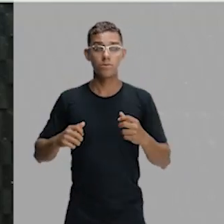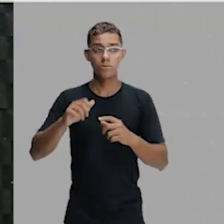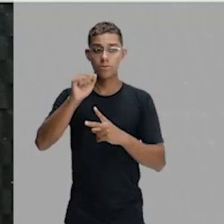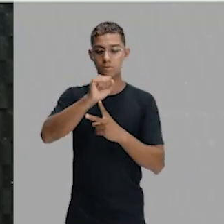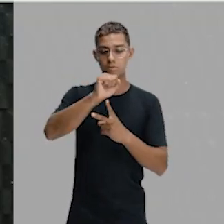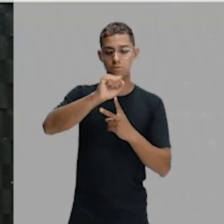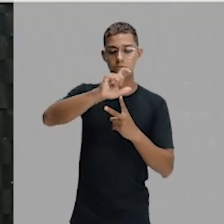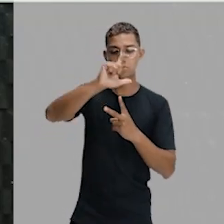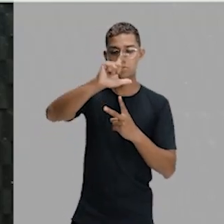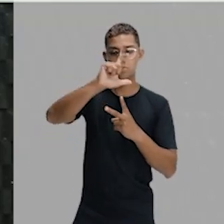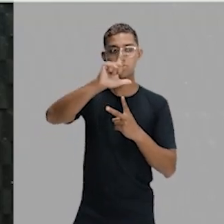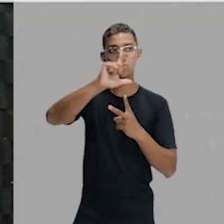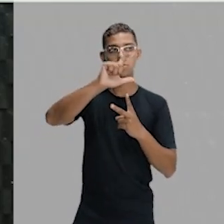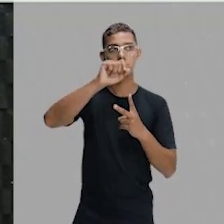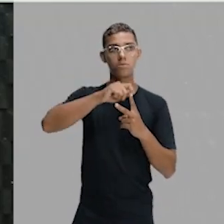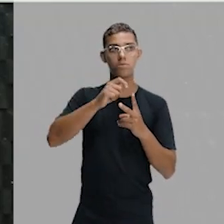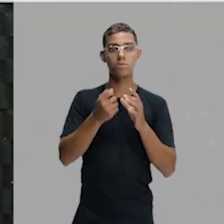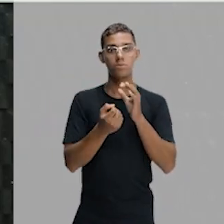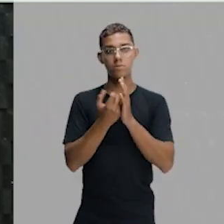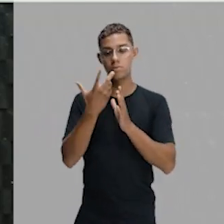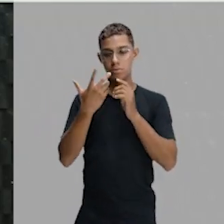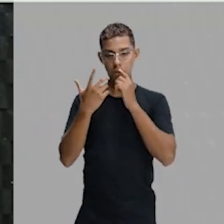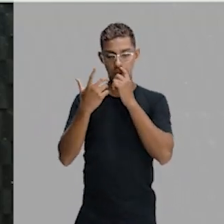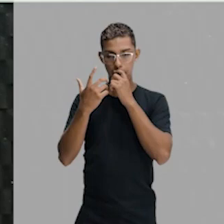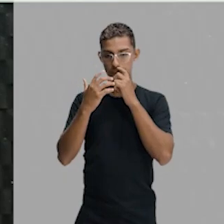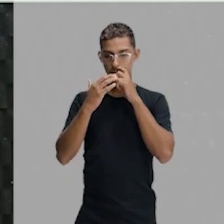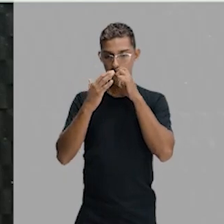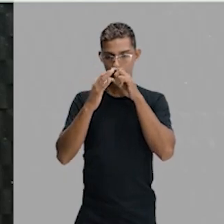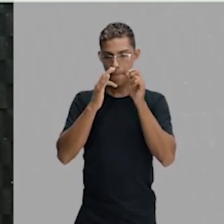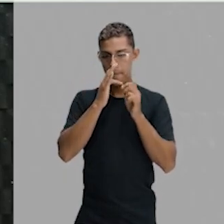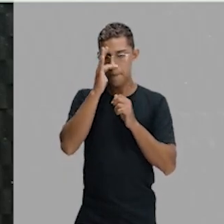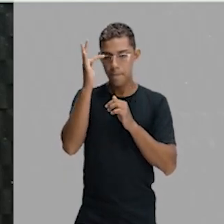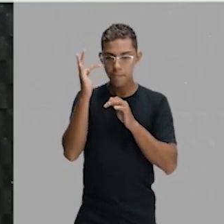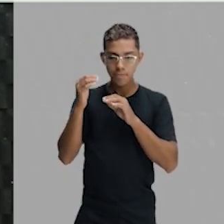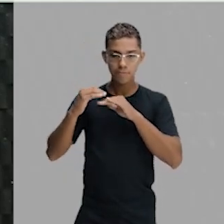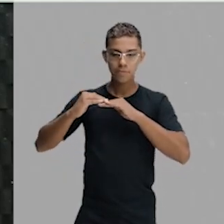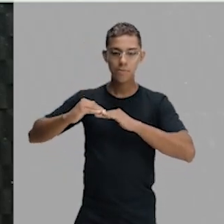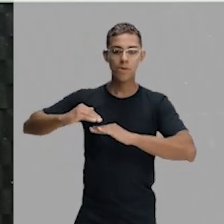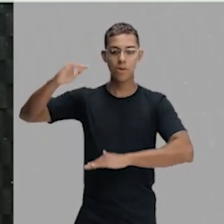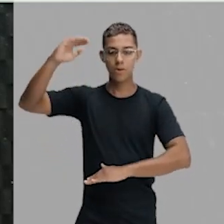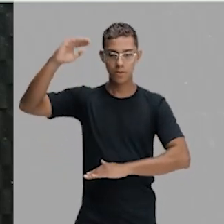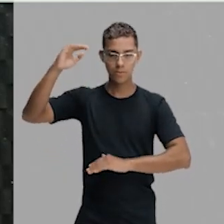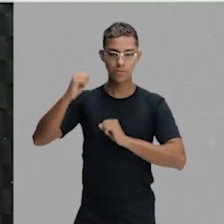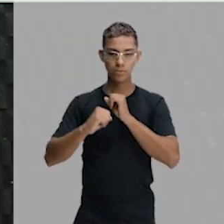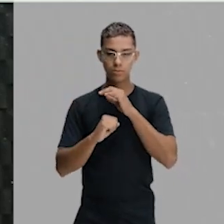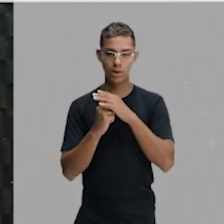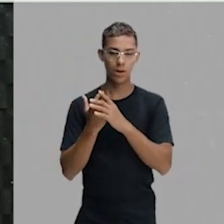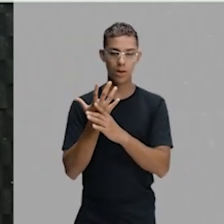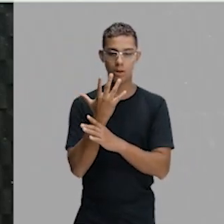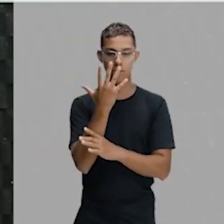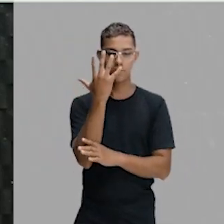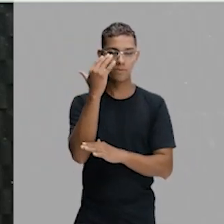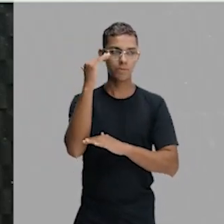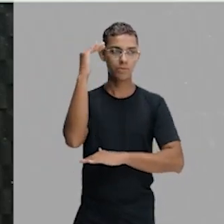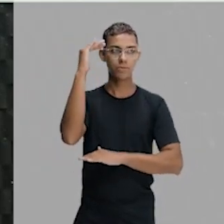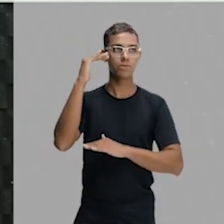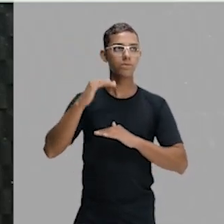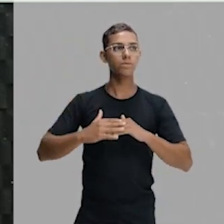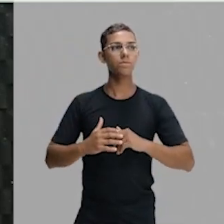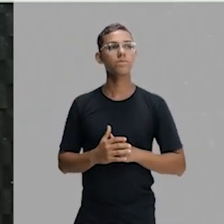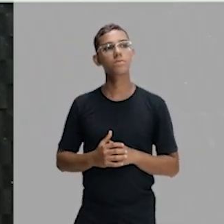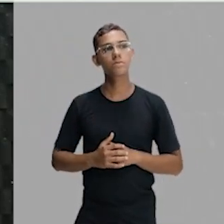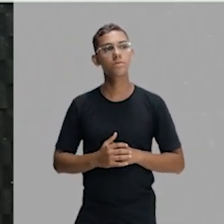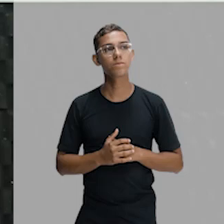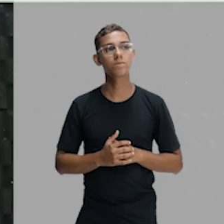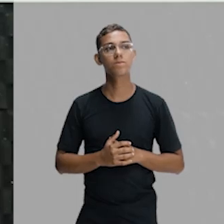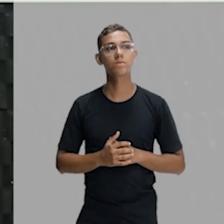maiúsculo vai gerar planta alta. Então, eu posso representar isso aqui, pessoal, simplesmente dessa maneira.